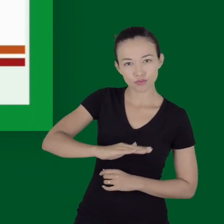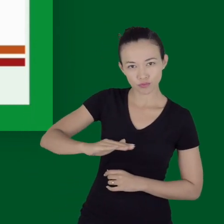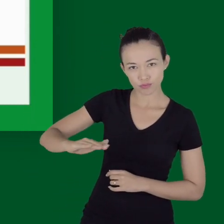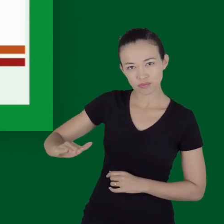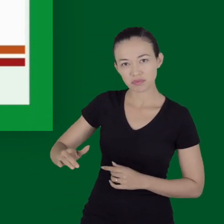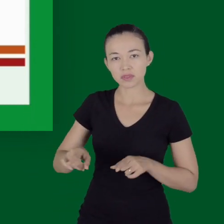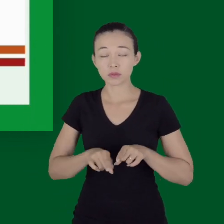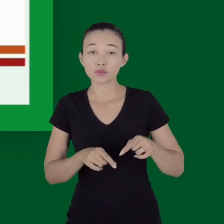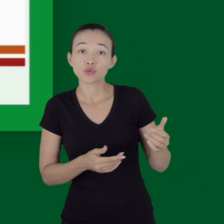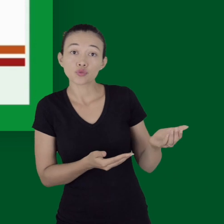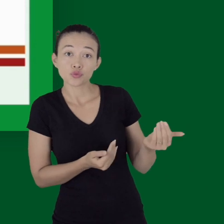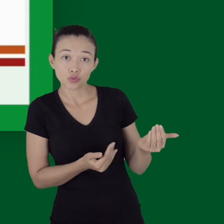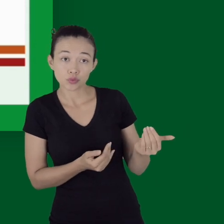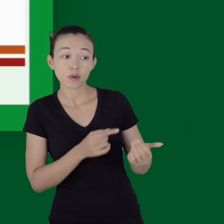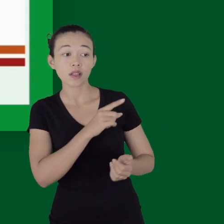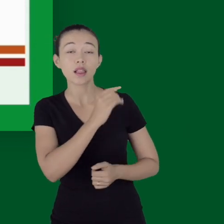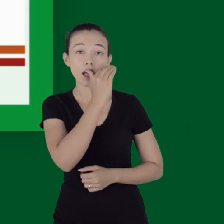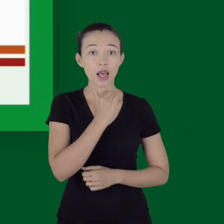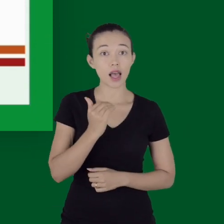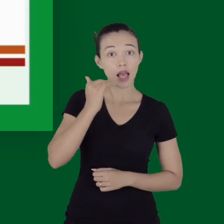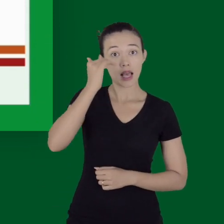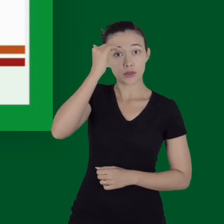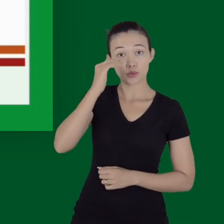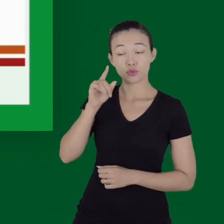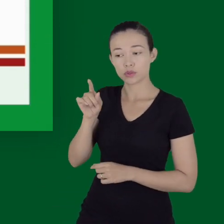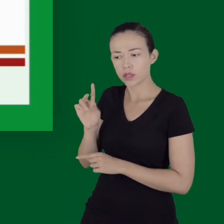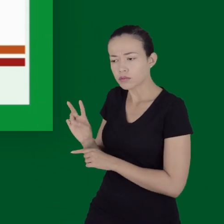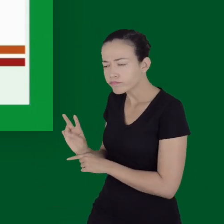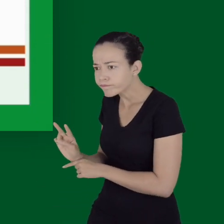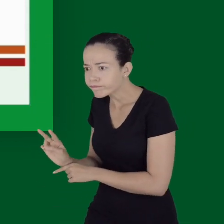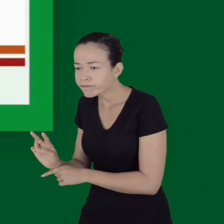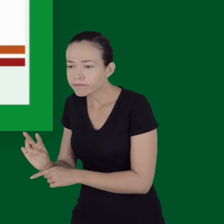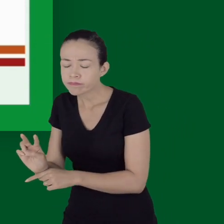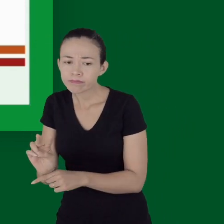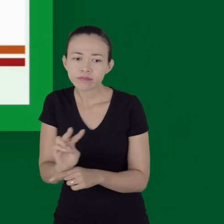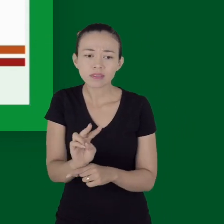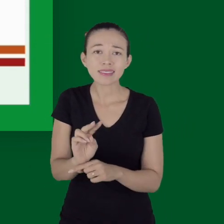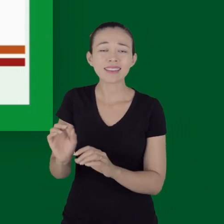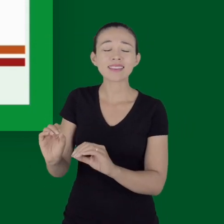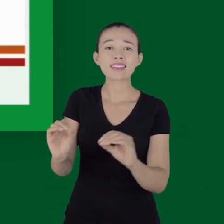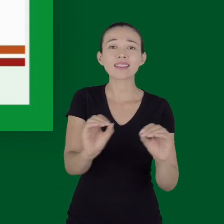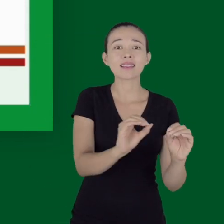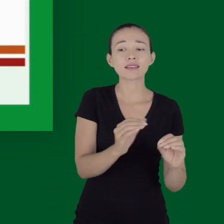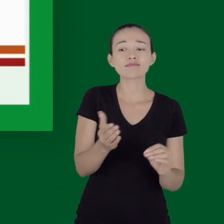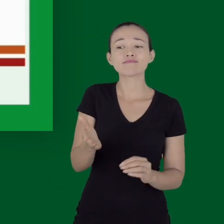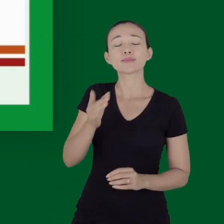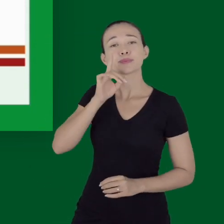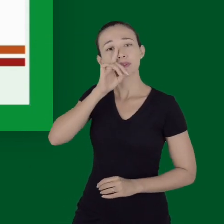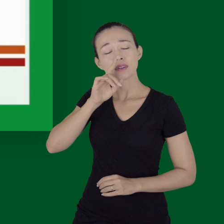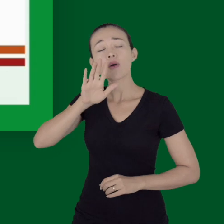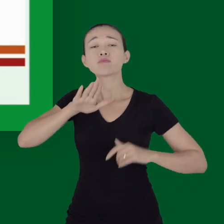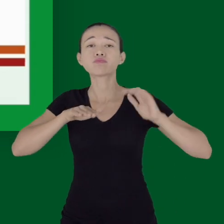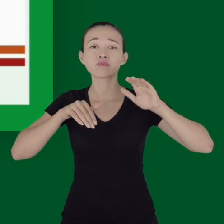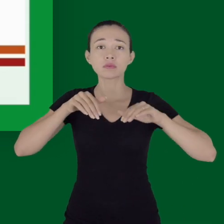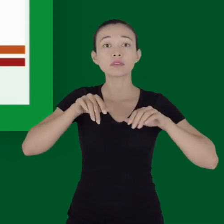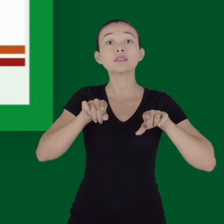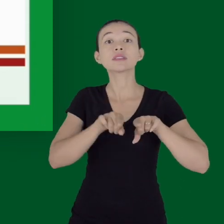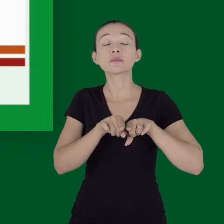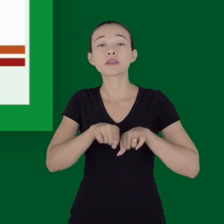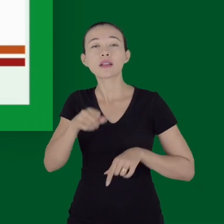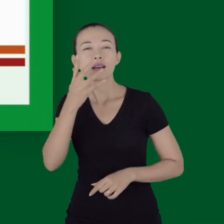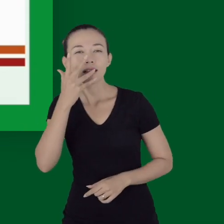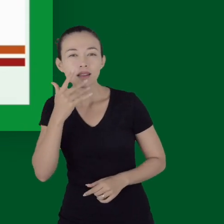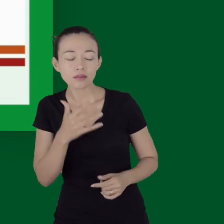principalmente quando a gente fala em criança, né, criança e adolescente, ali a supervisão inadequada é o principal fator de risco, né,